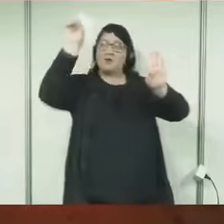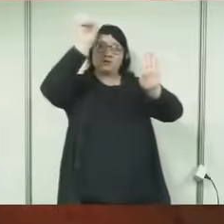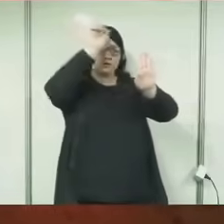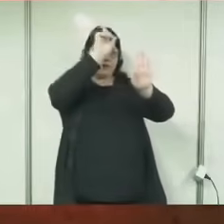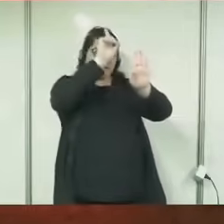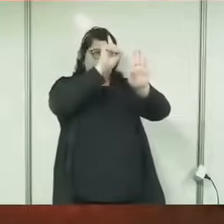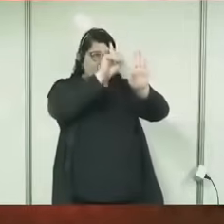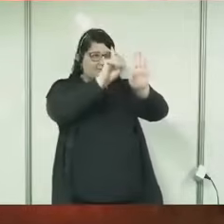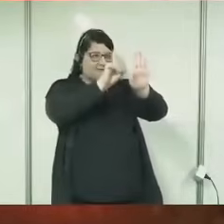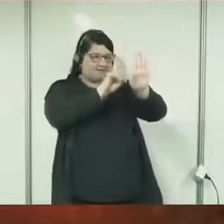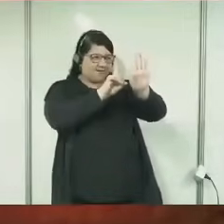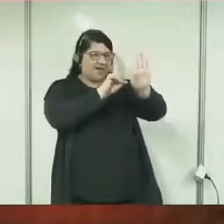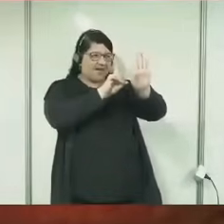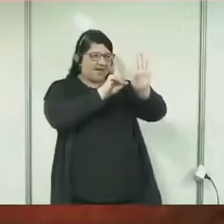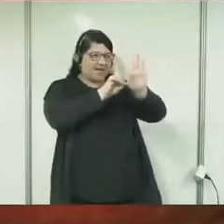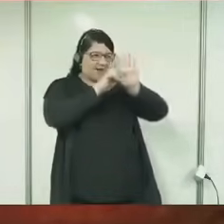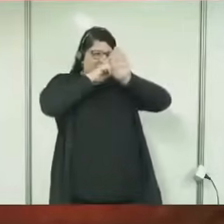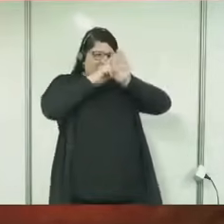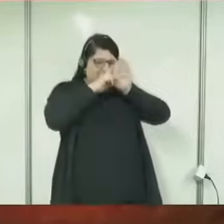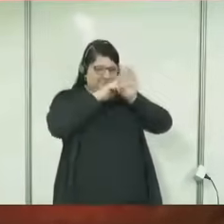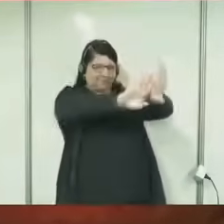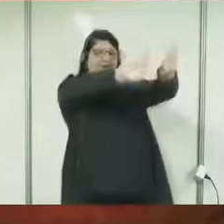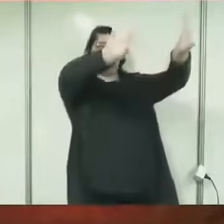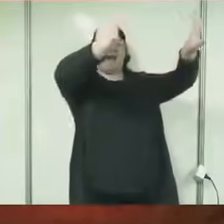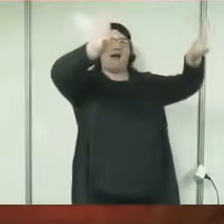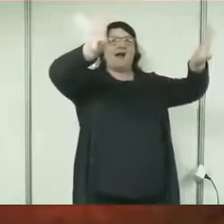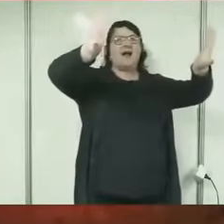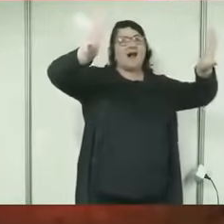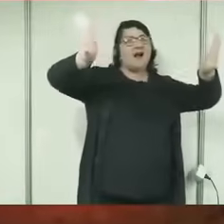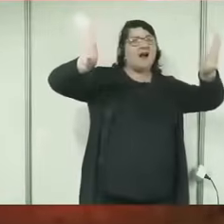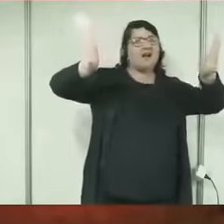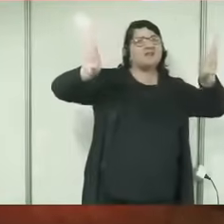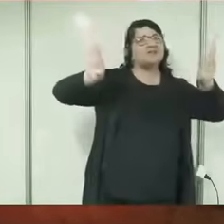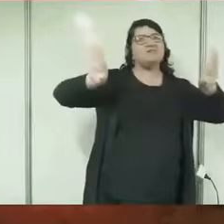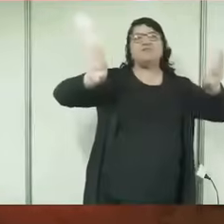voz. Não há doença